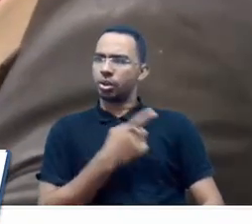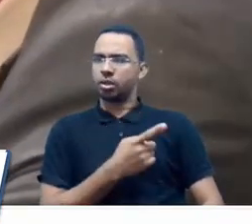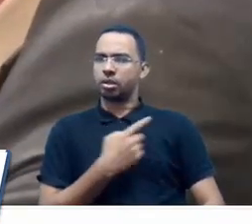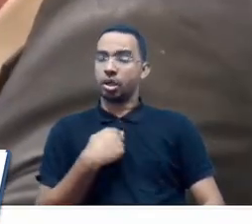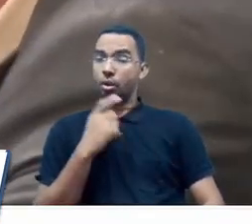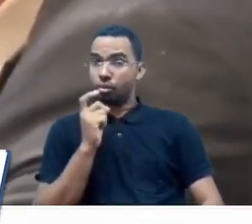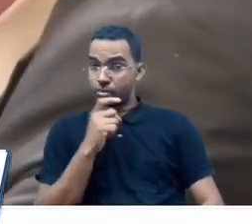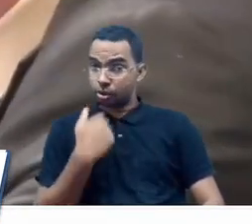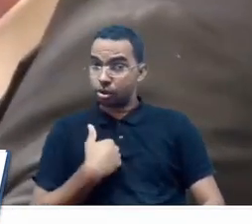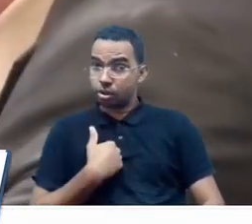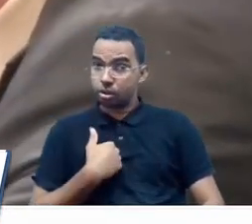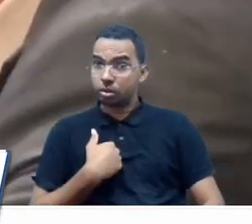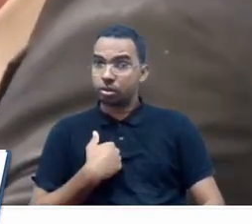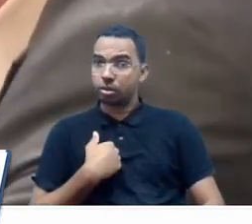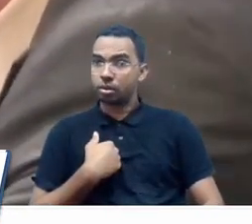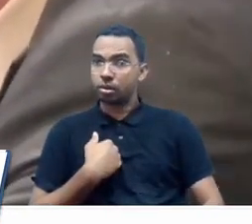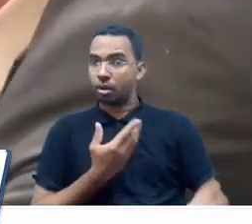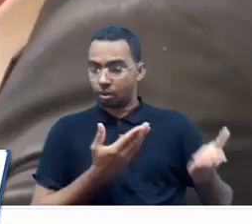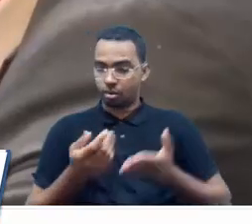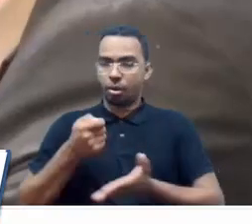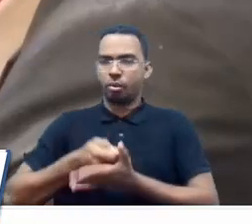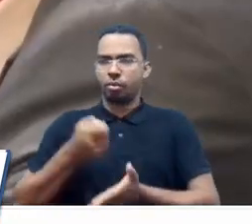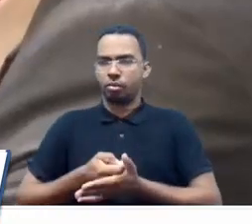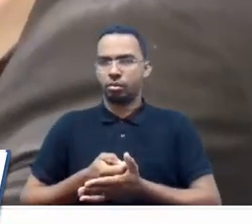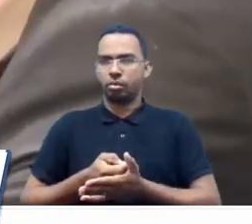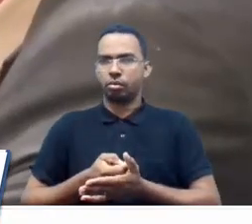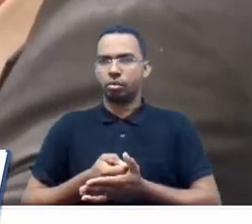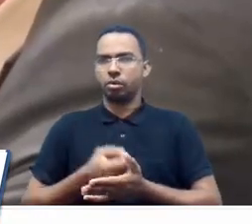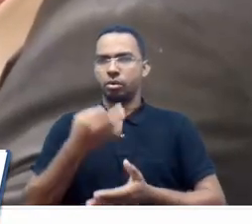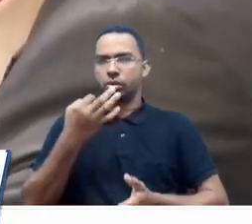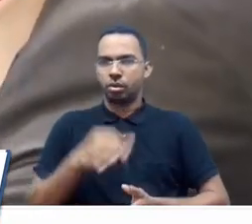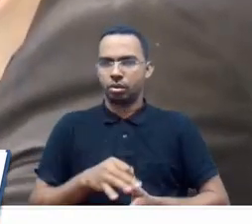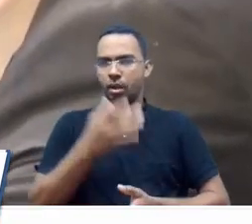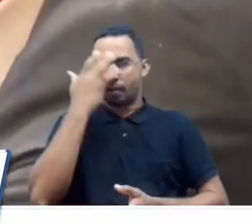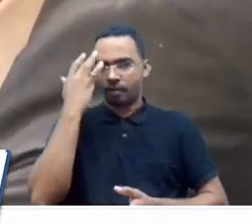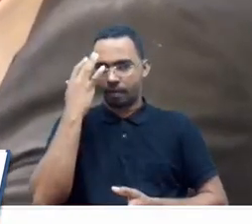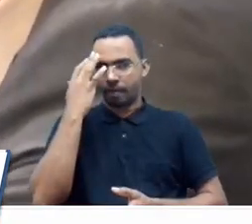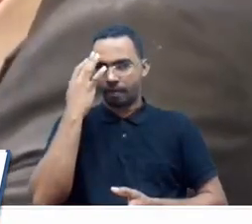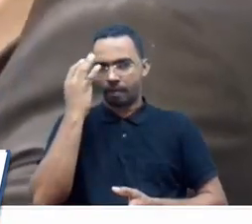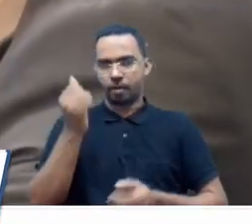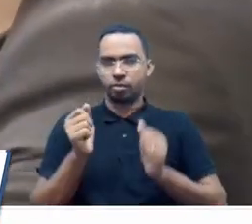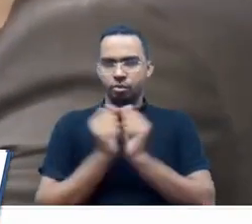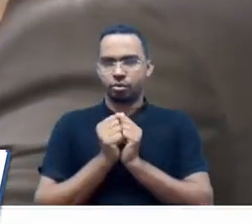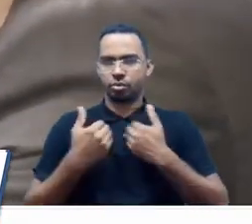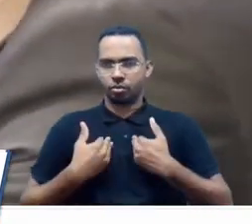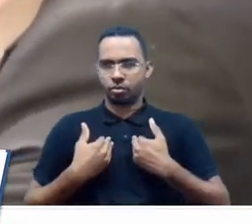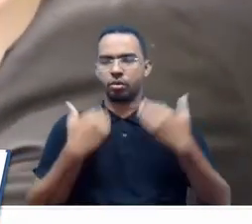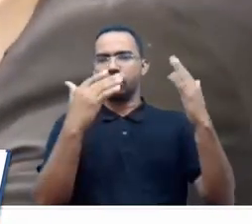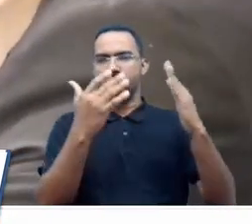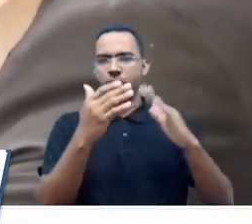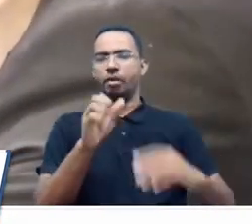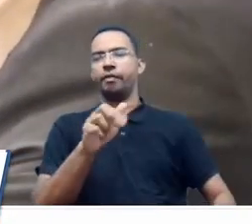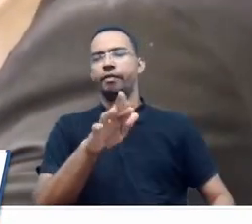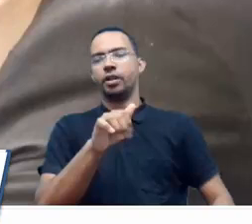mentindo, pode vir me cobrar porque eu sei as pessoas que estão do meu lado. Parabéns, Fran Sérgio, pela